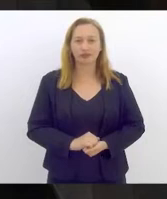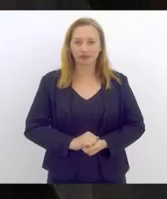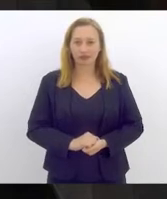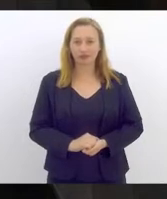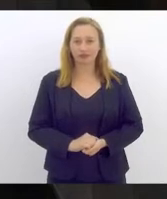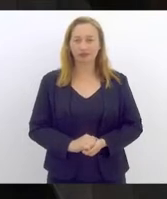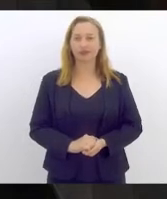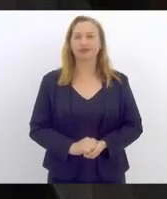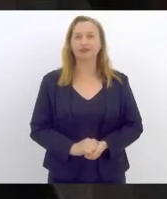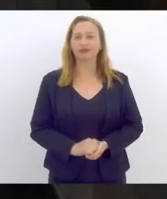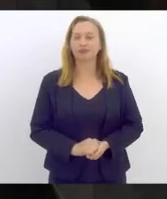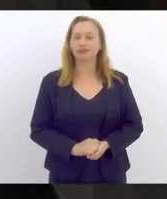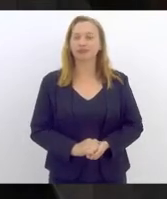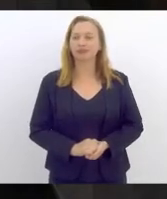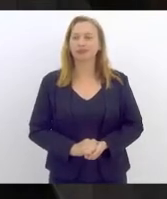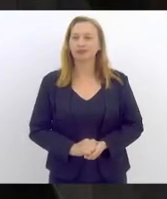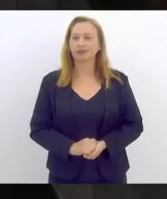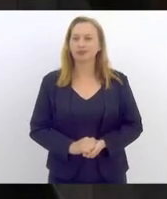auditivos